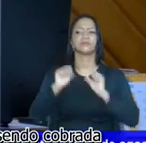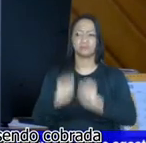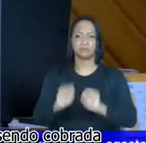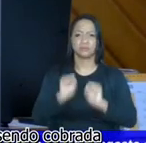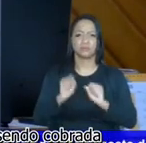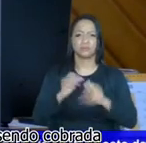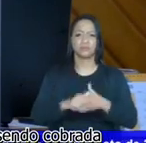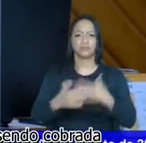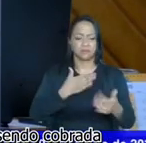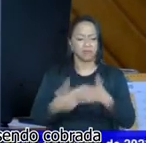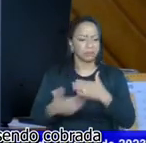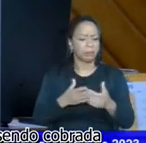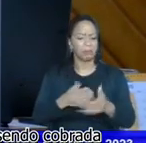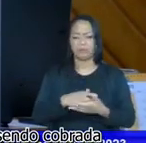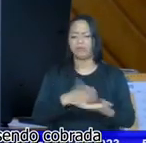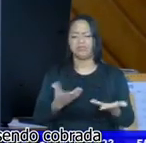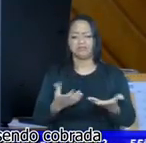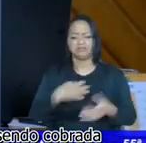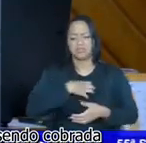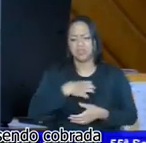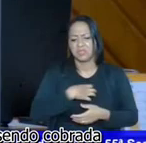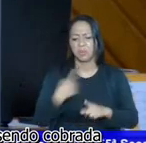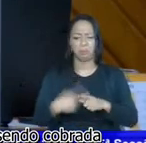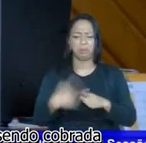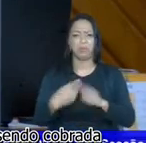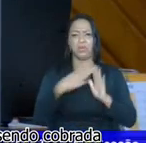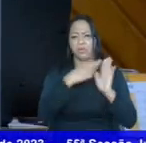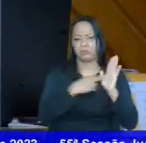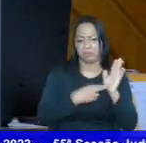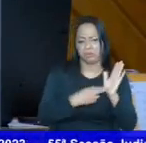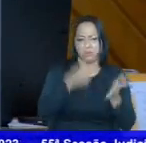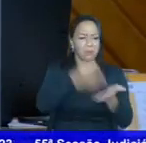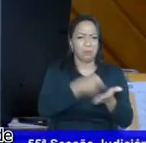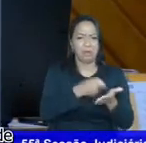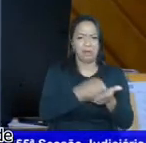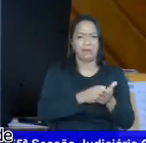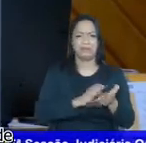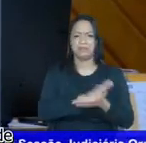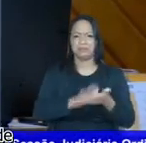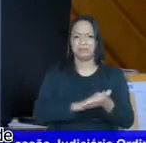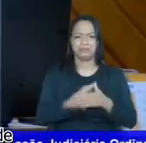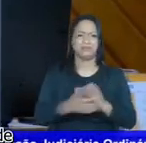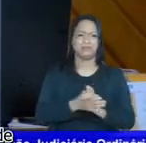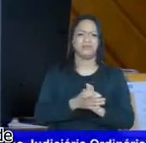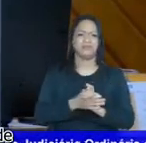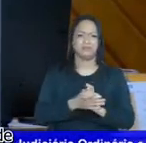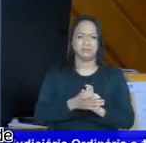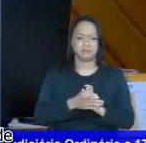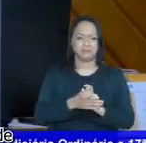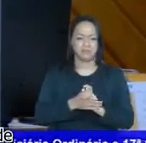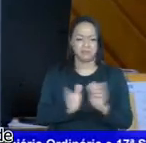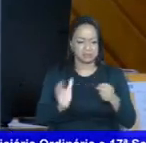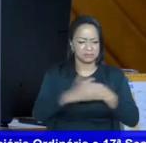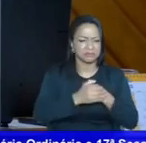podemos fazer de qualquer forma, porque a norma não está sendo cobrada, onde cria-se situações de omissão,